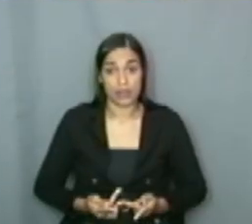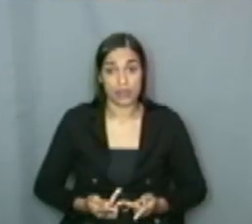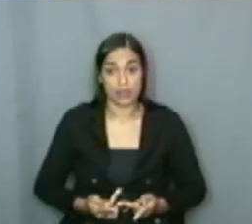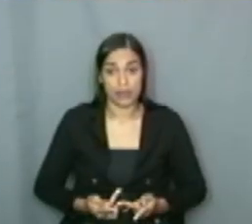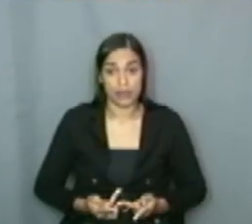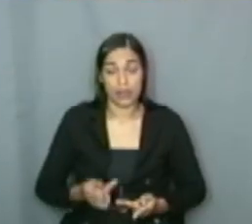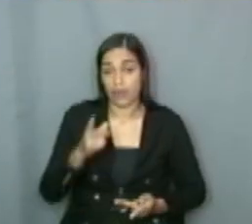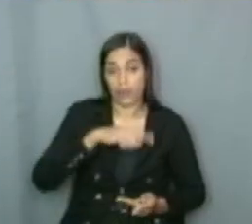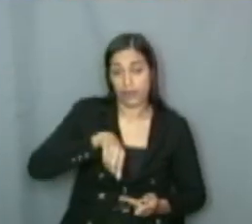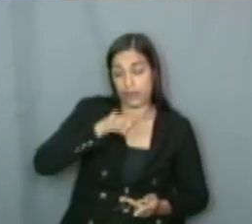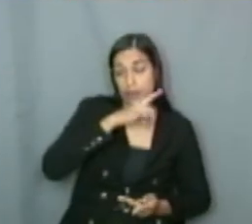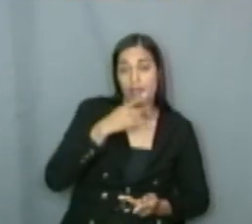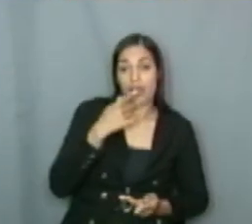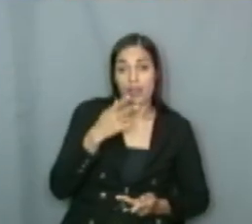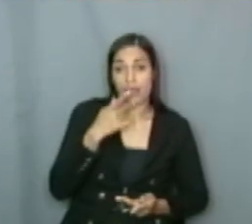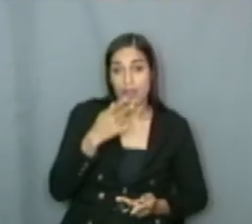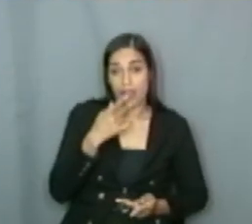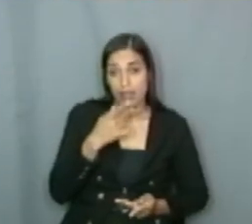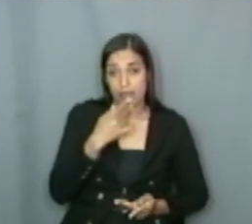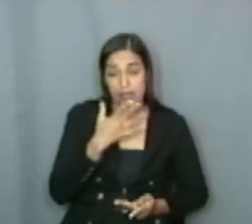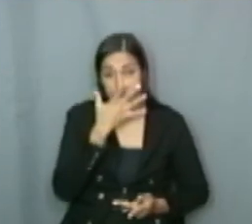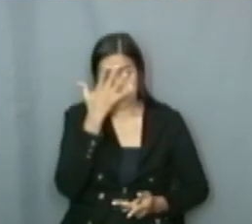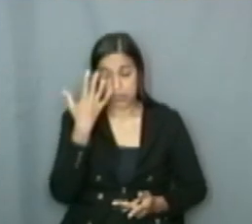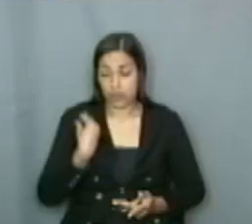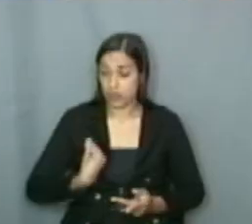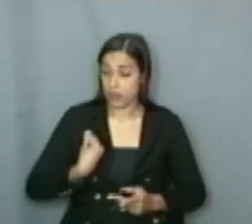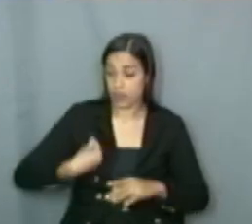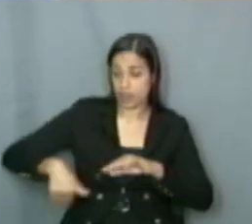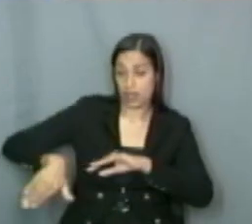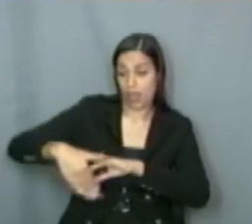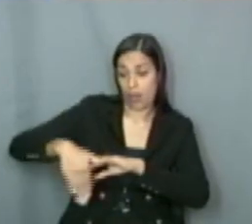aí, que é gente morando na rua,